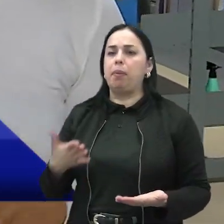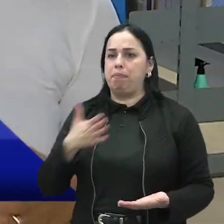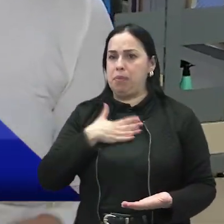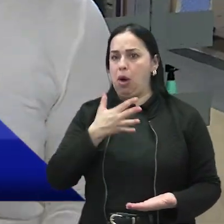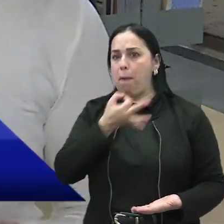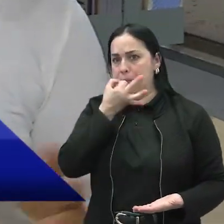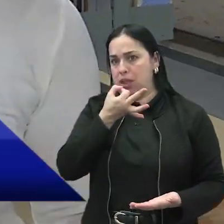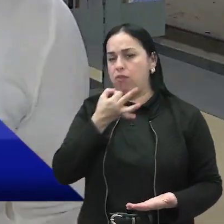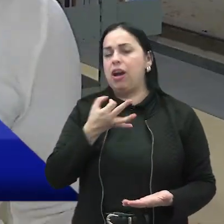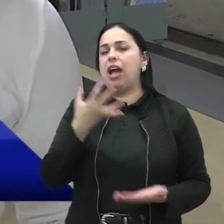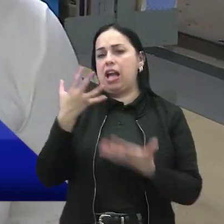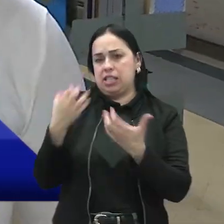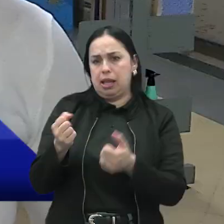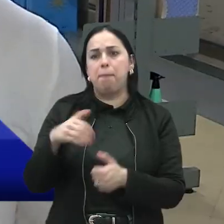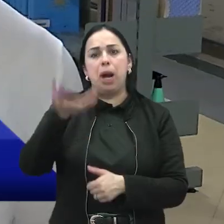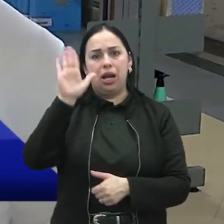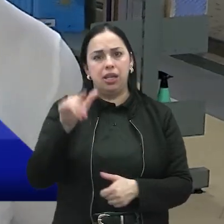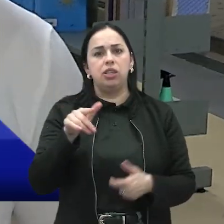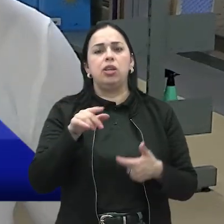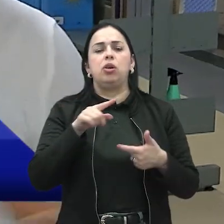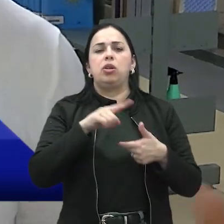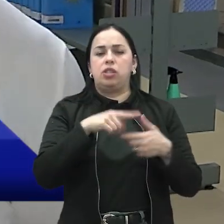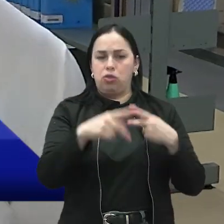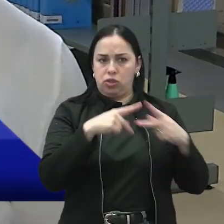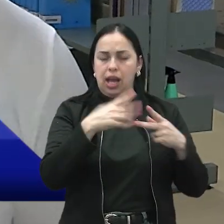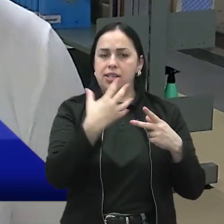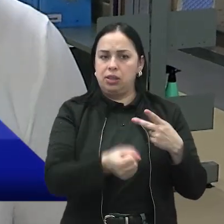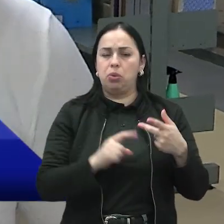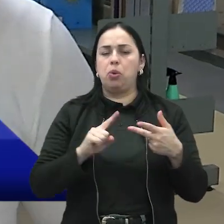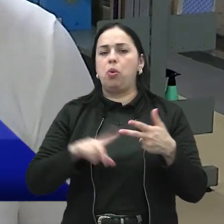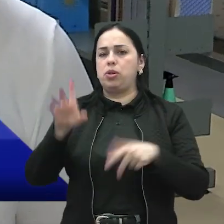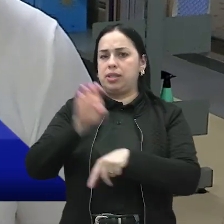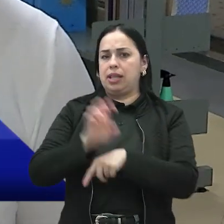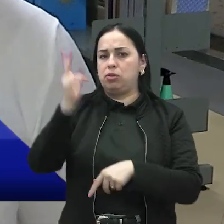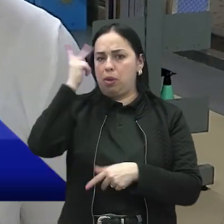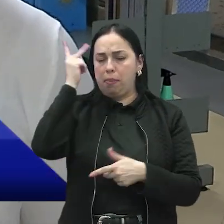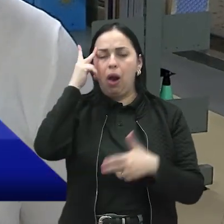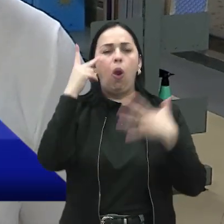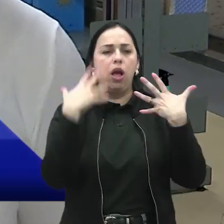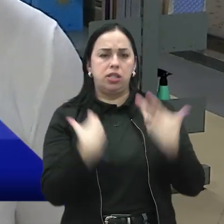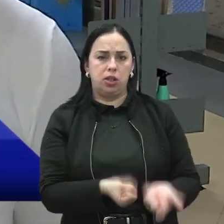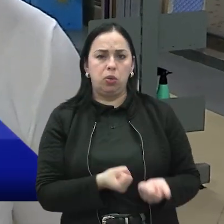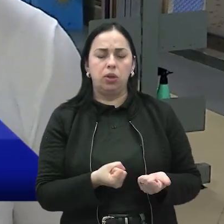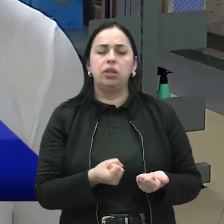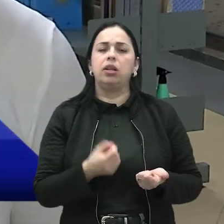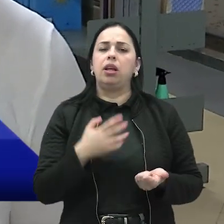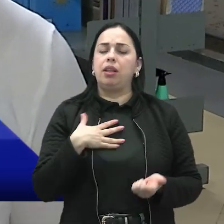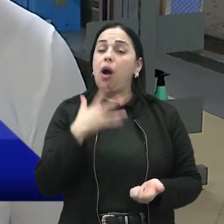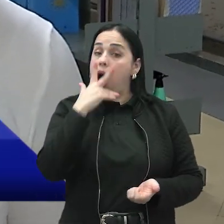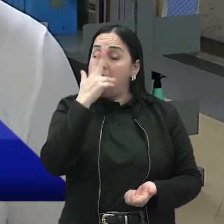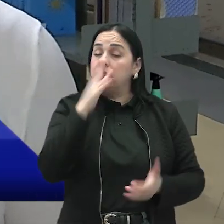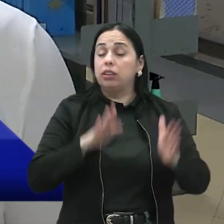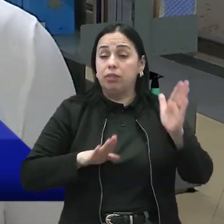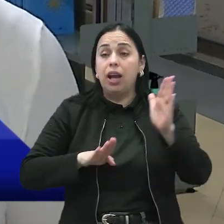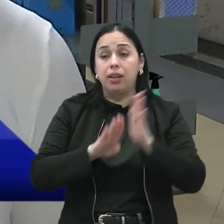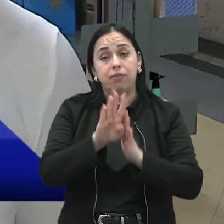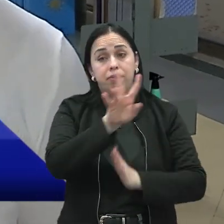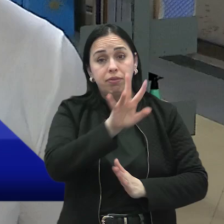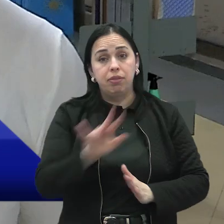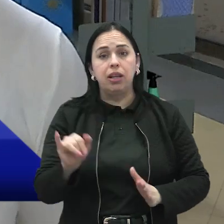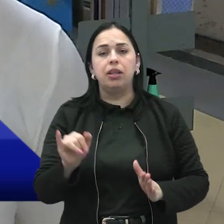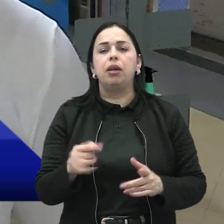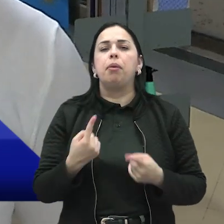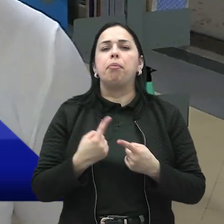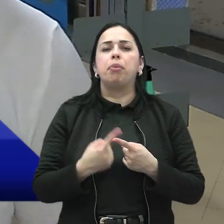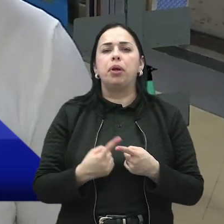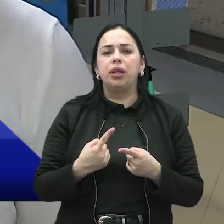a gente acredita que vai ter mais, mas, por exemplo, São José já aderiu, o Estado de São Paulo aderiu, então ela vem crescendo e a tendência é crescer mesmo,